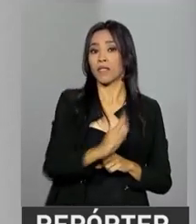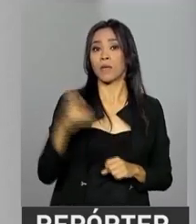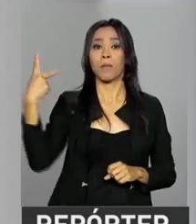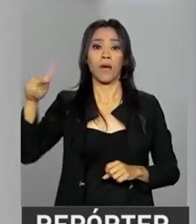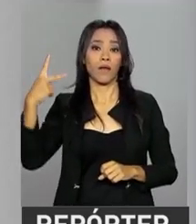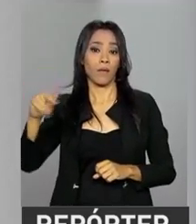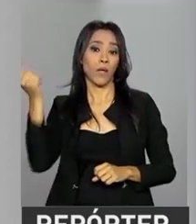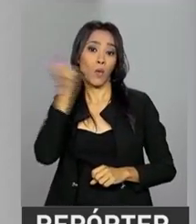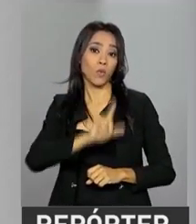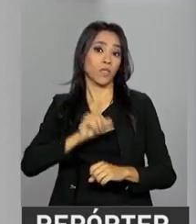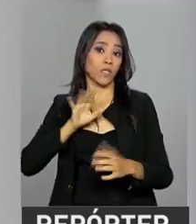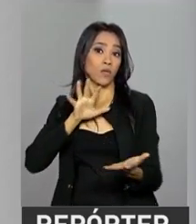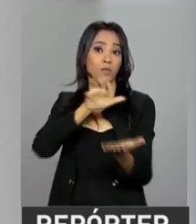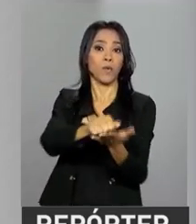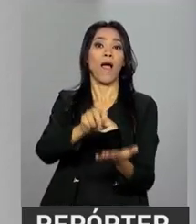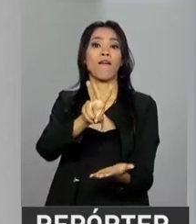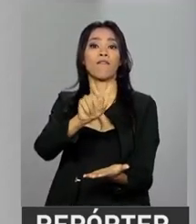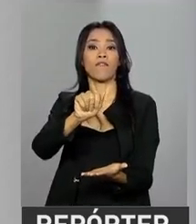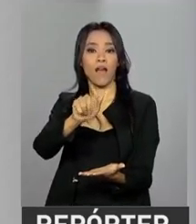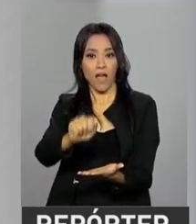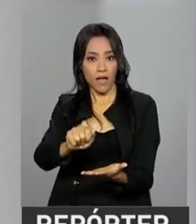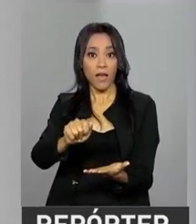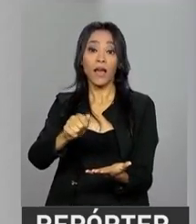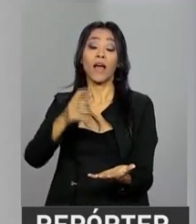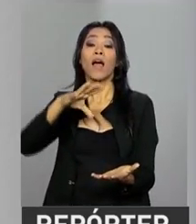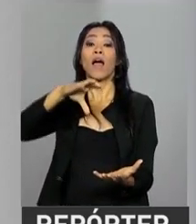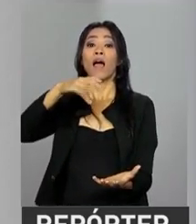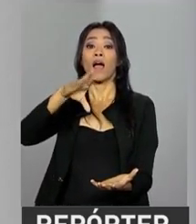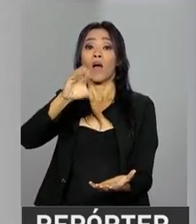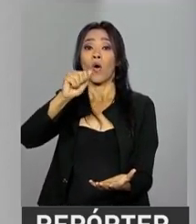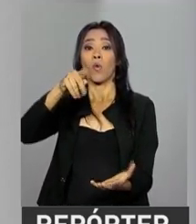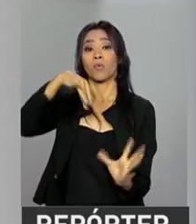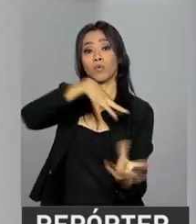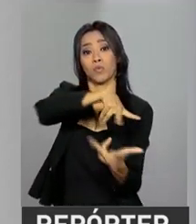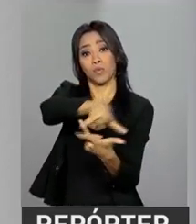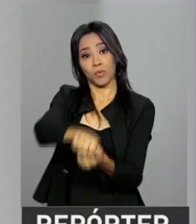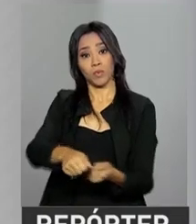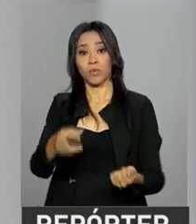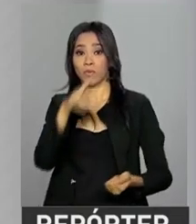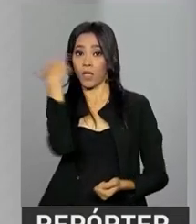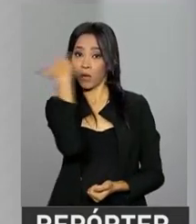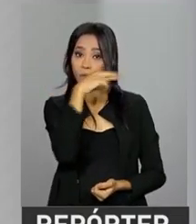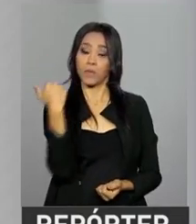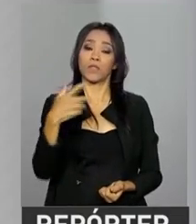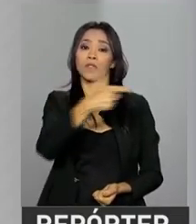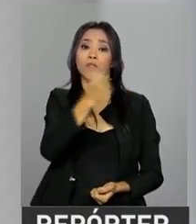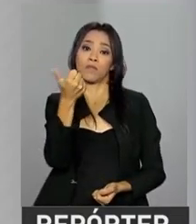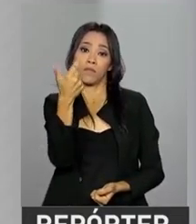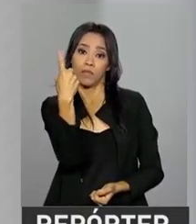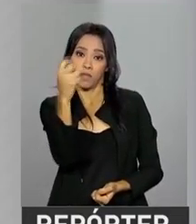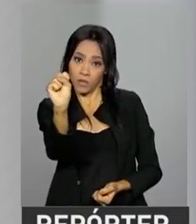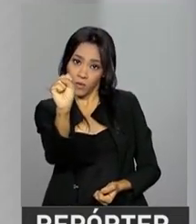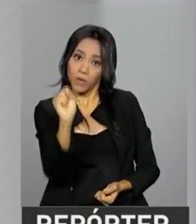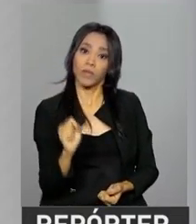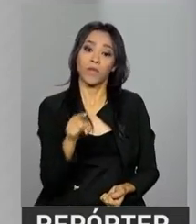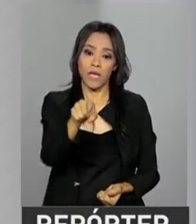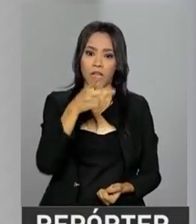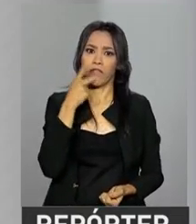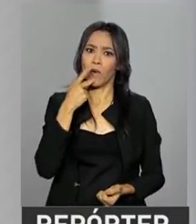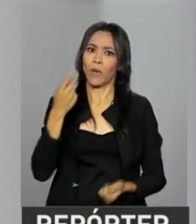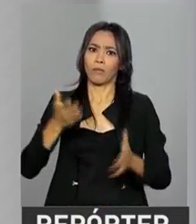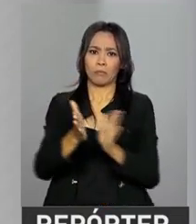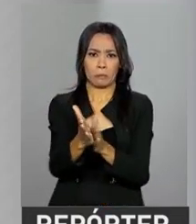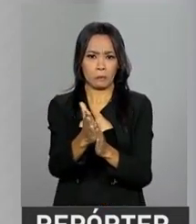vaga na Copa do Mundo da Rússia de 2018 o presidente Michel Temer pelas redes sociais ele se manifestou disse